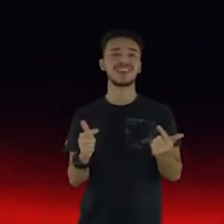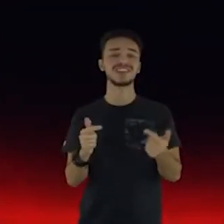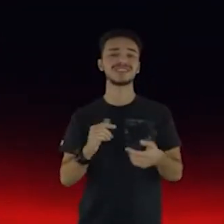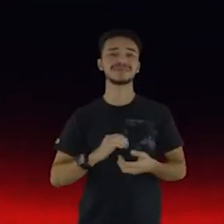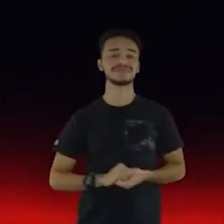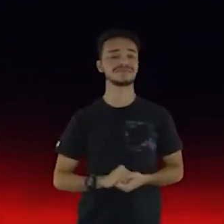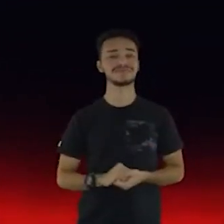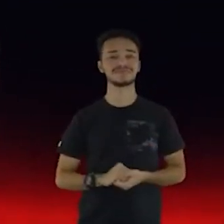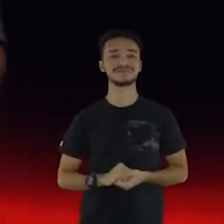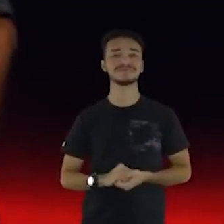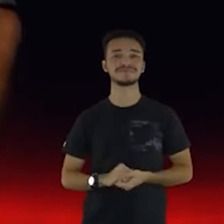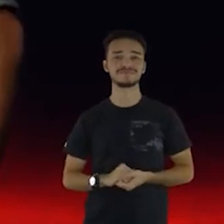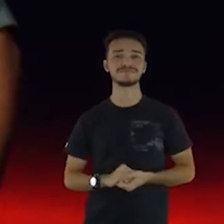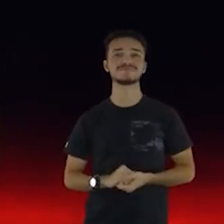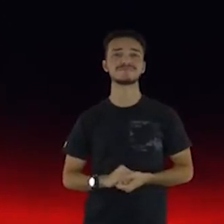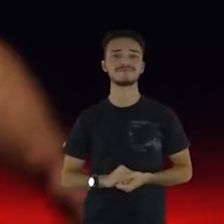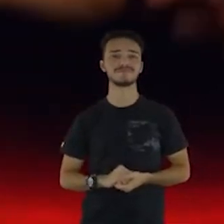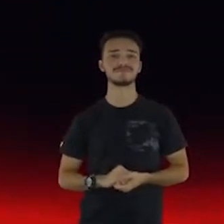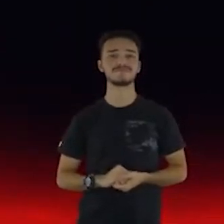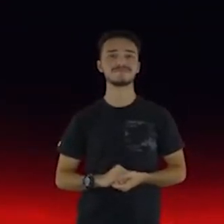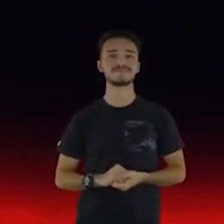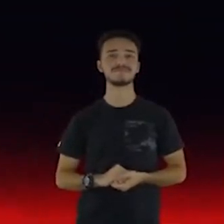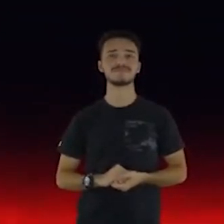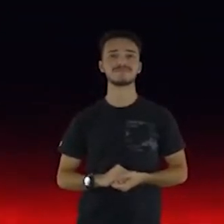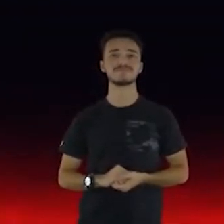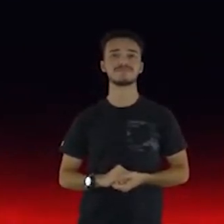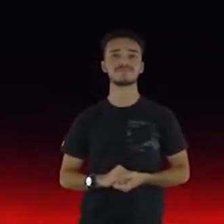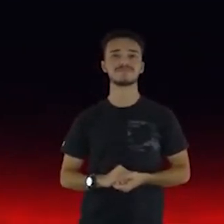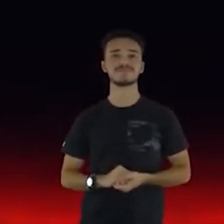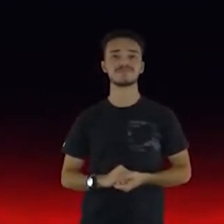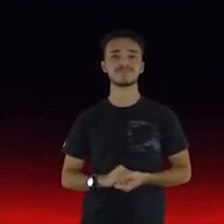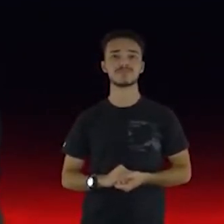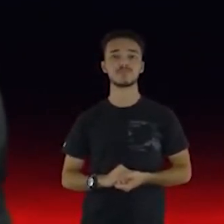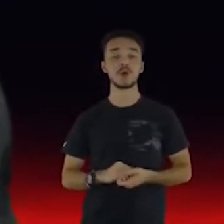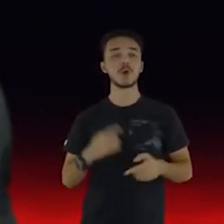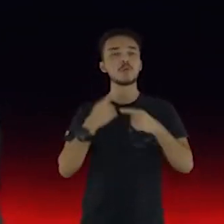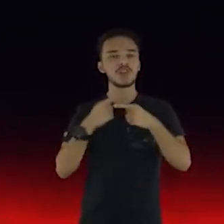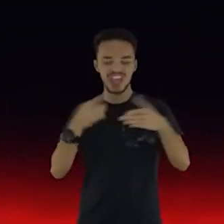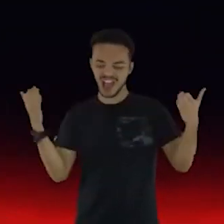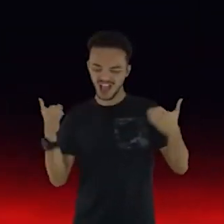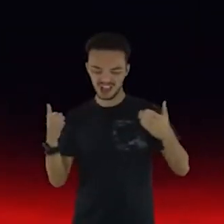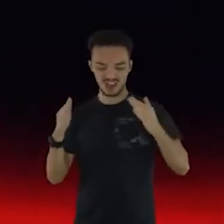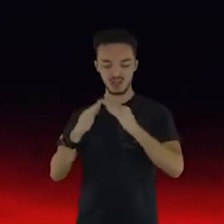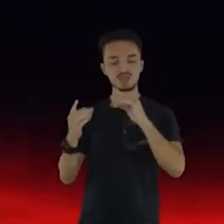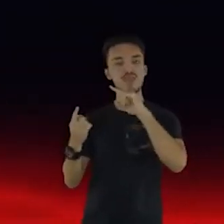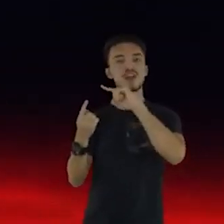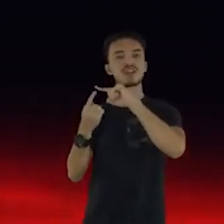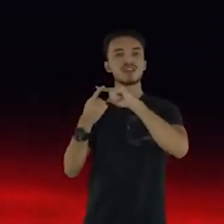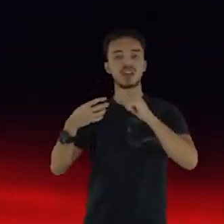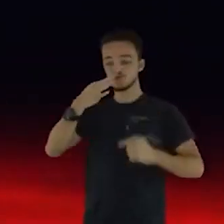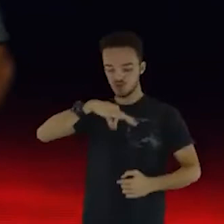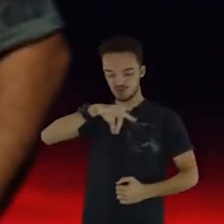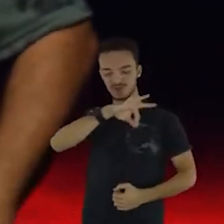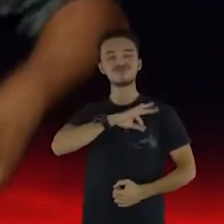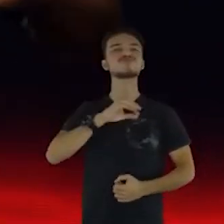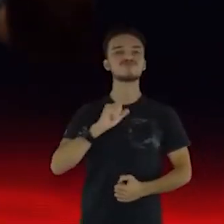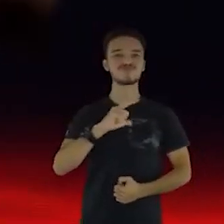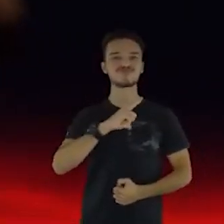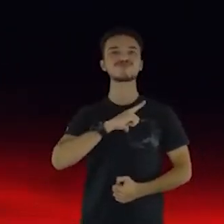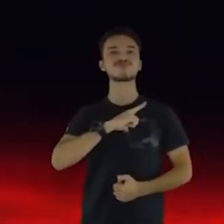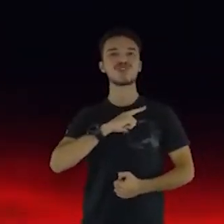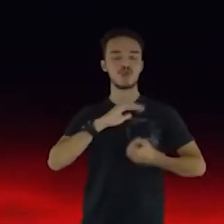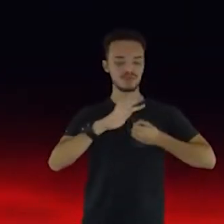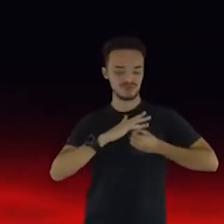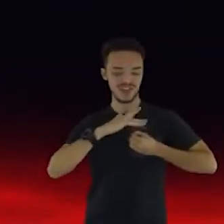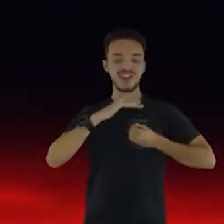inconstante, porque você ainda é cheio do Espírito Santo aqui na igreja, mas quando sai daqui você ainda cai